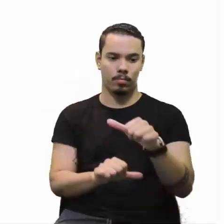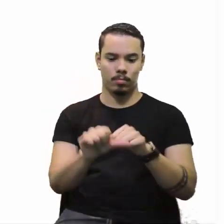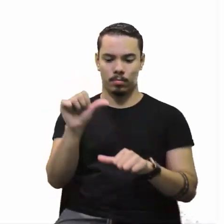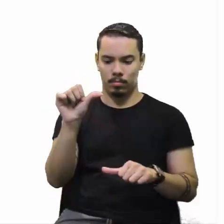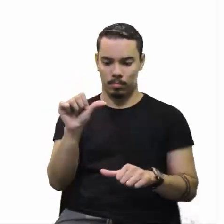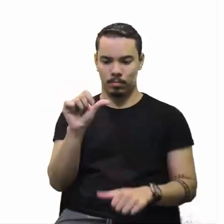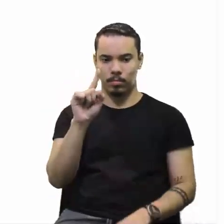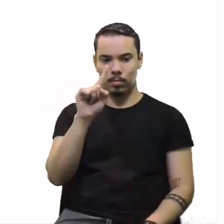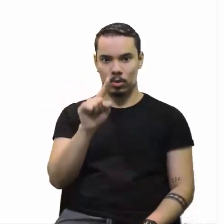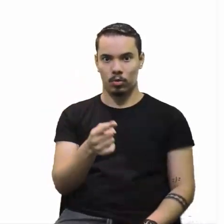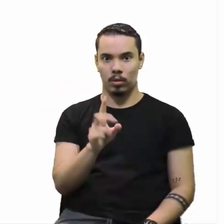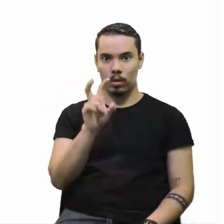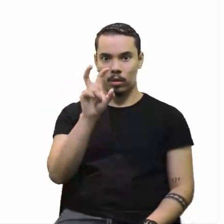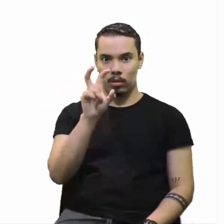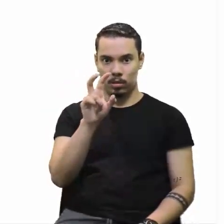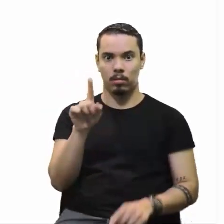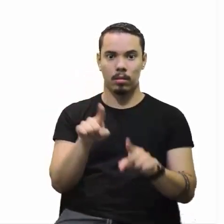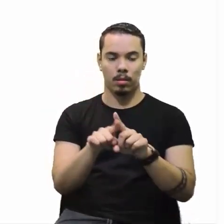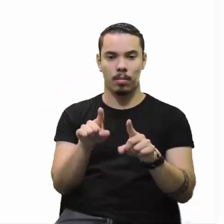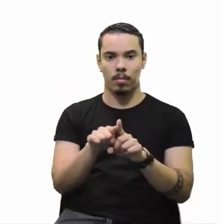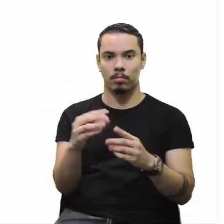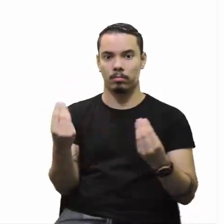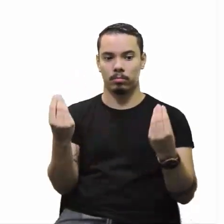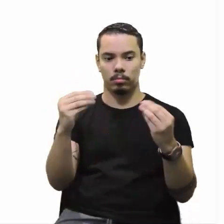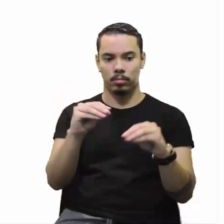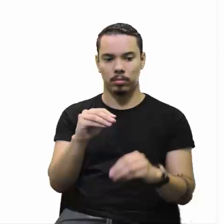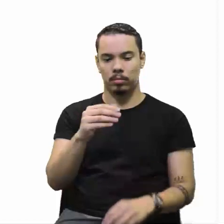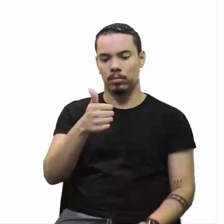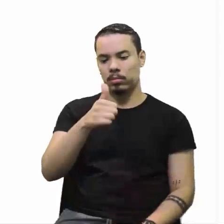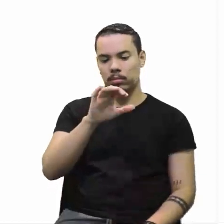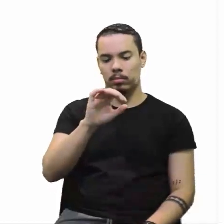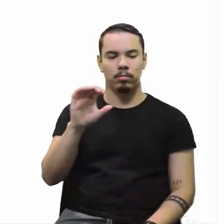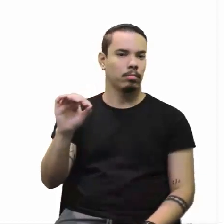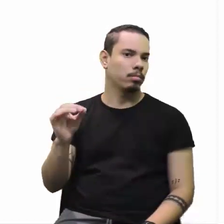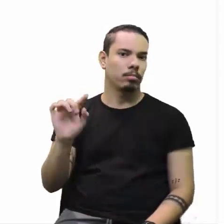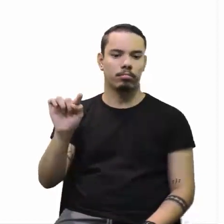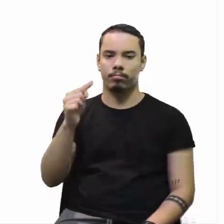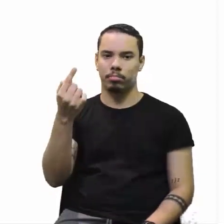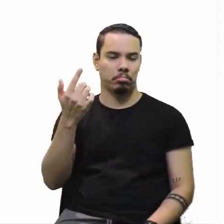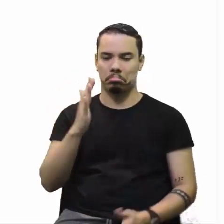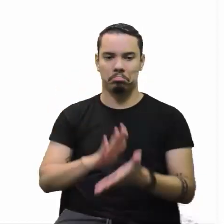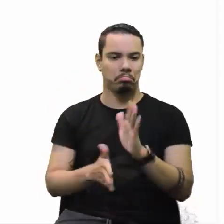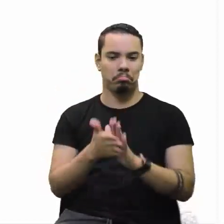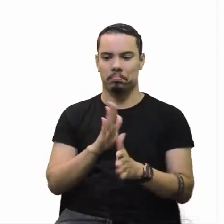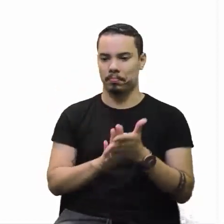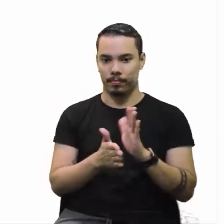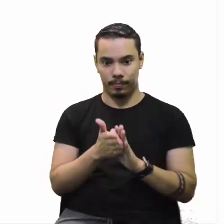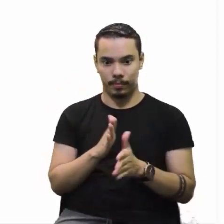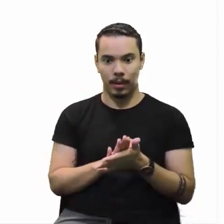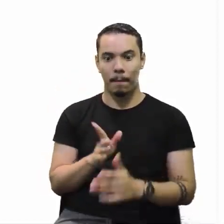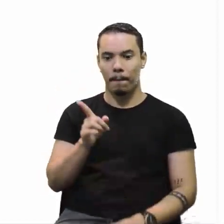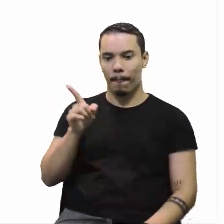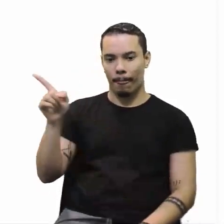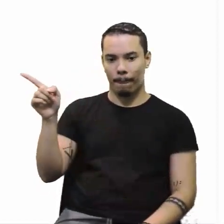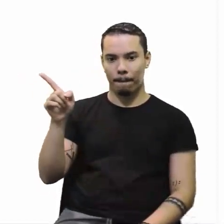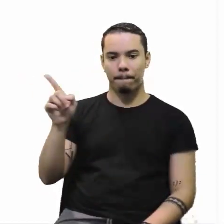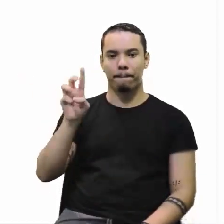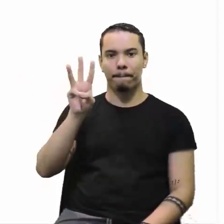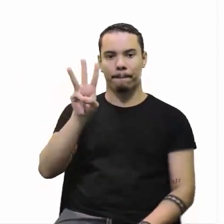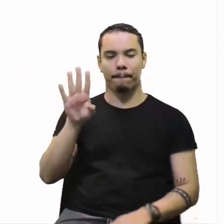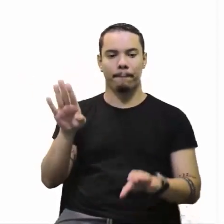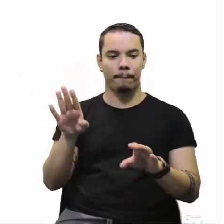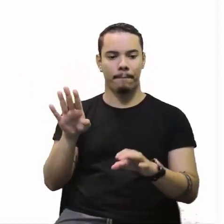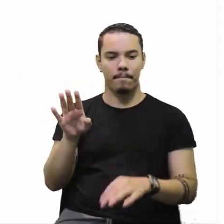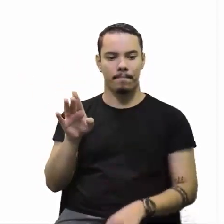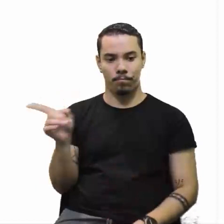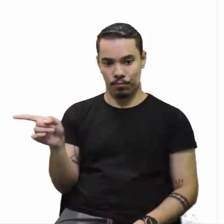em 1,5. Também. E acrescentando 3 zeros ali. Fica a mesma coisa. Esse 3 está do mesmo lado, vai